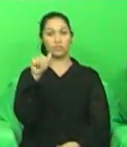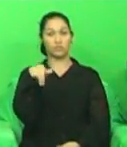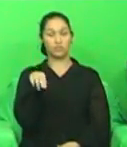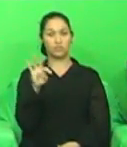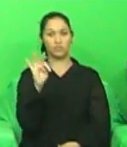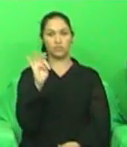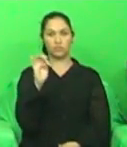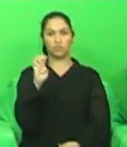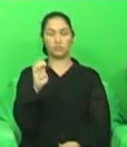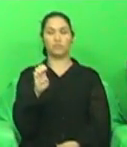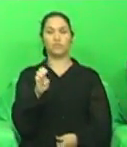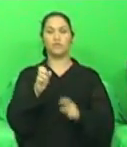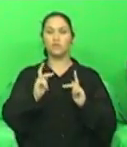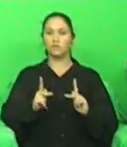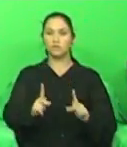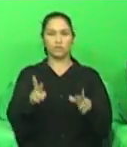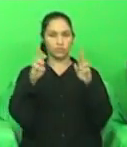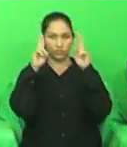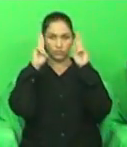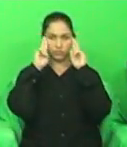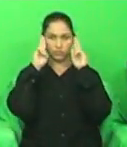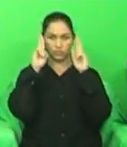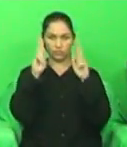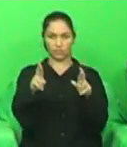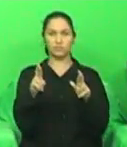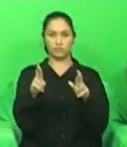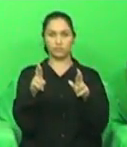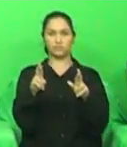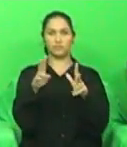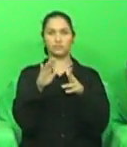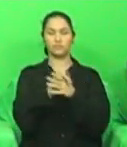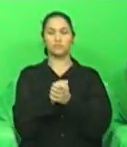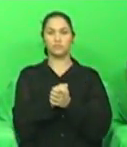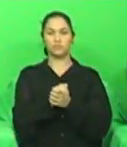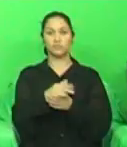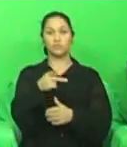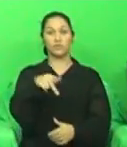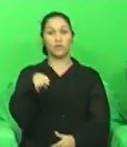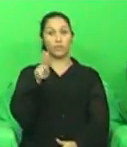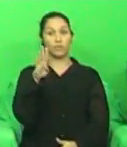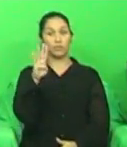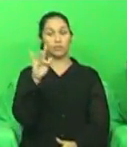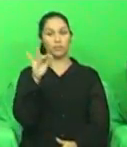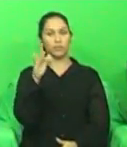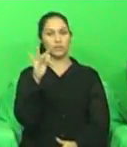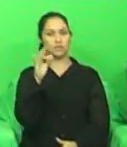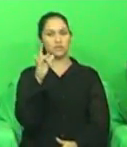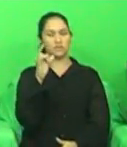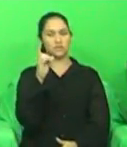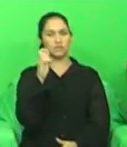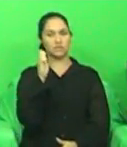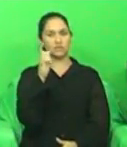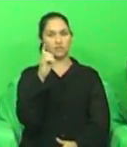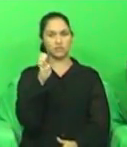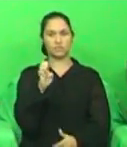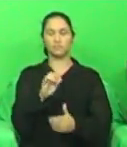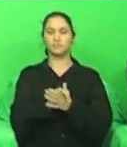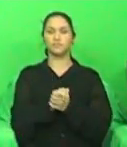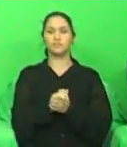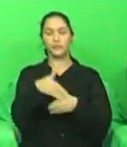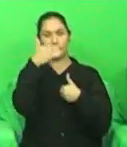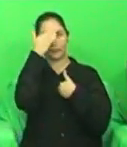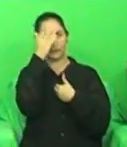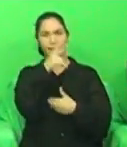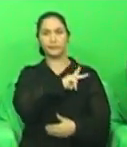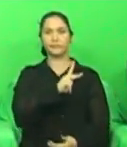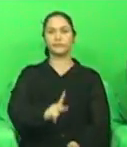respeitando o princípio da publicidade e até mesmo a eficiência pelo acompanhamento que a matéria requer muito